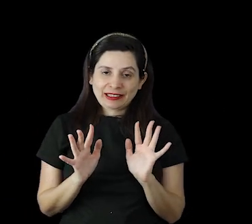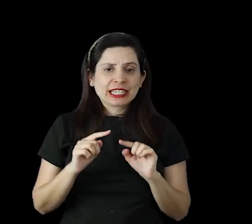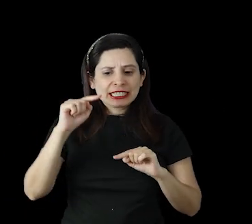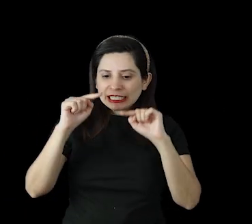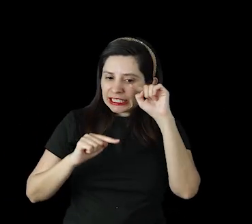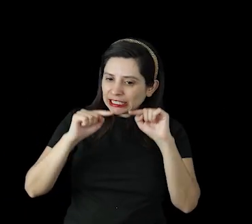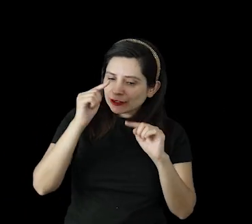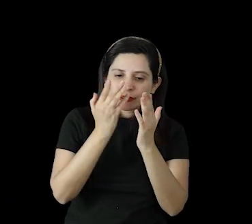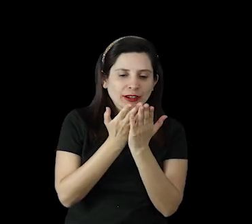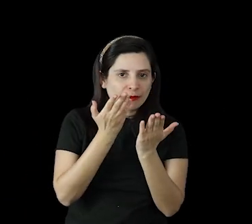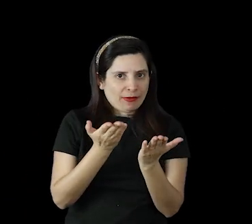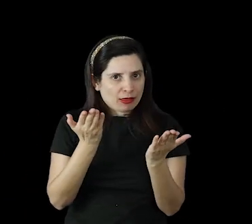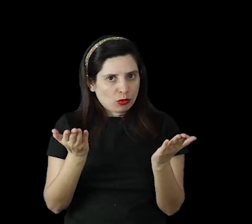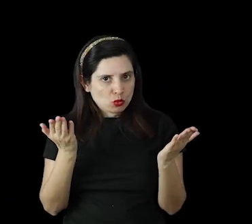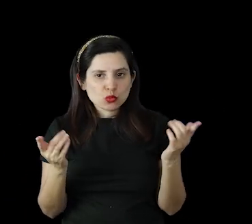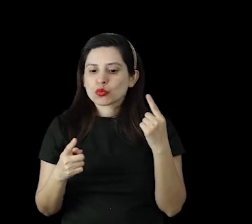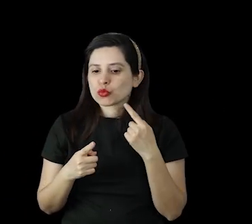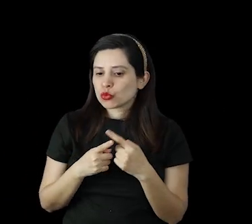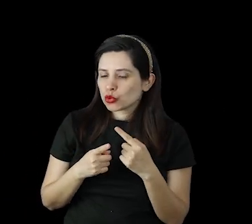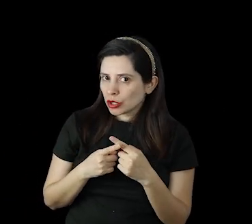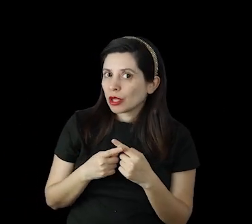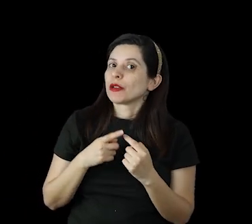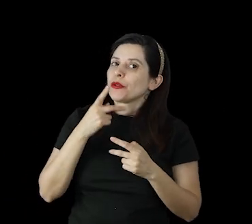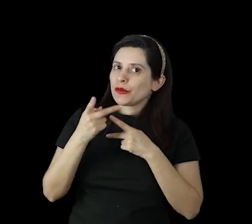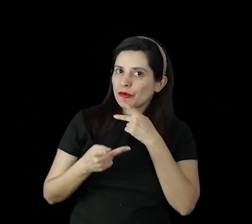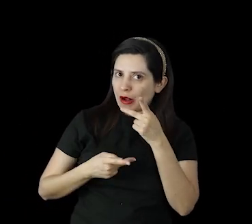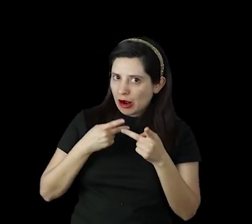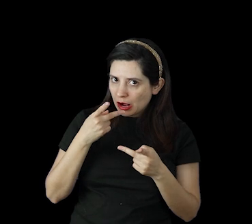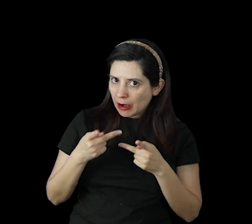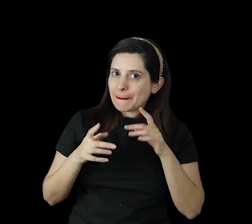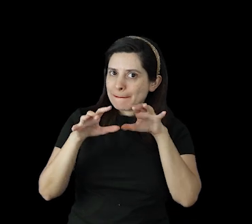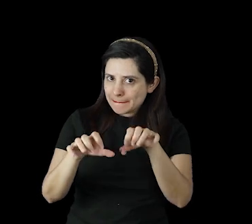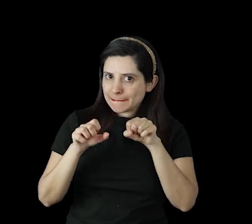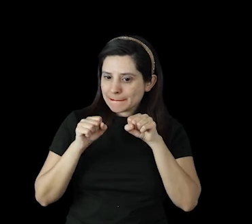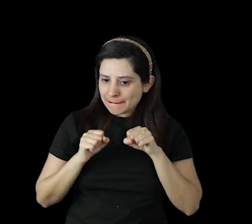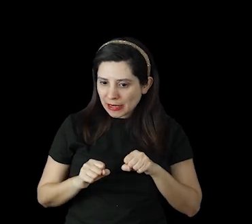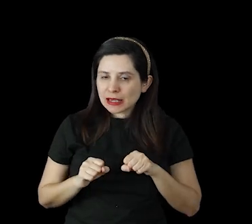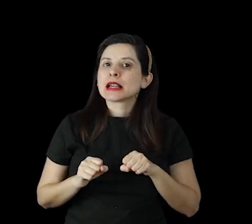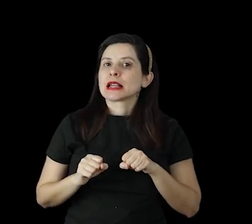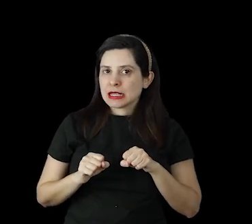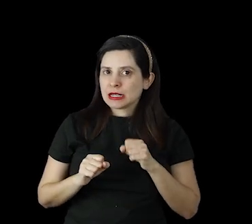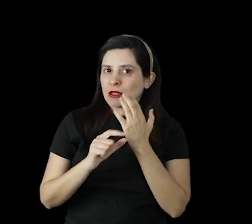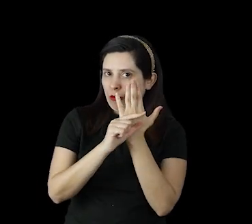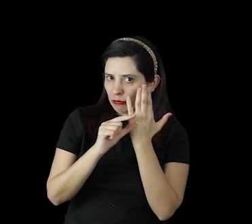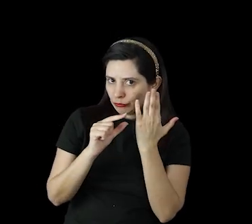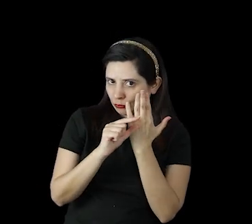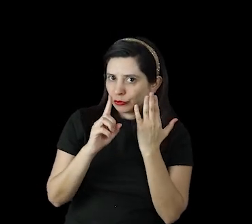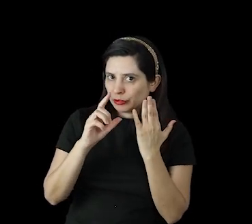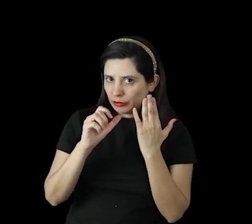níveis dramatúrgicos, porque aí, como eu falei, voltando ao David Mamet, ele